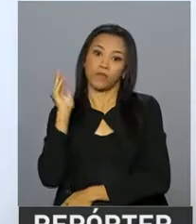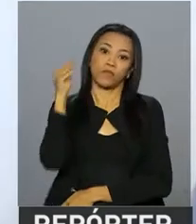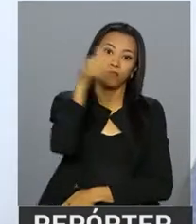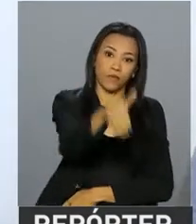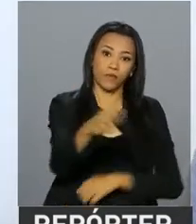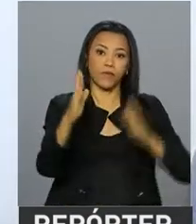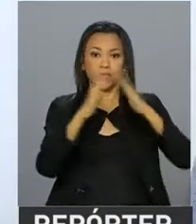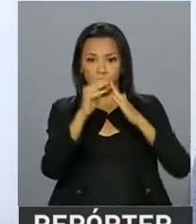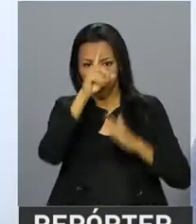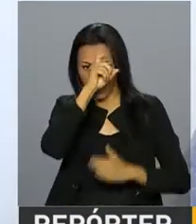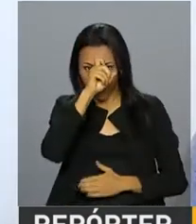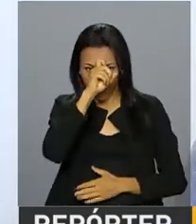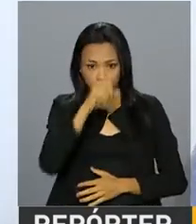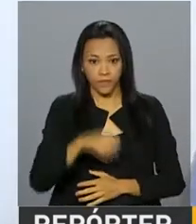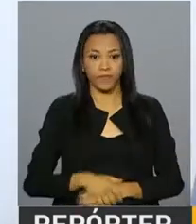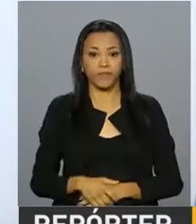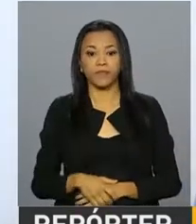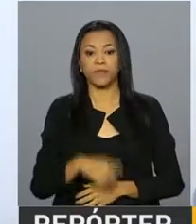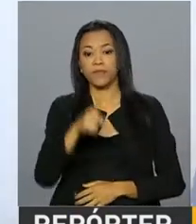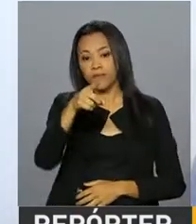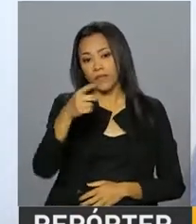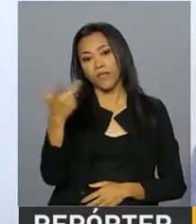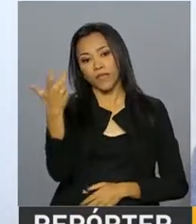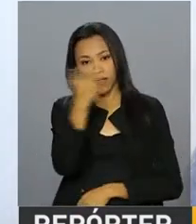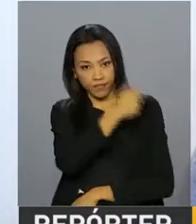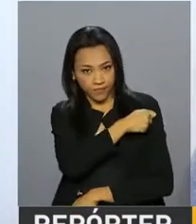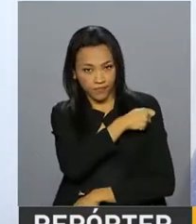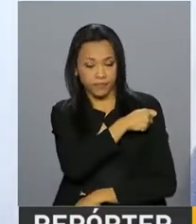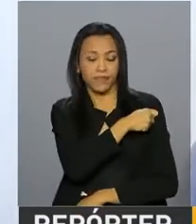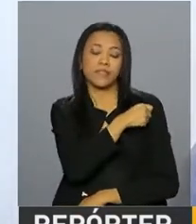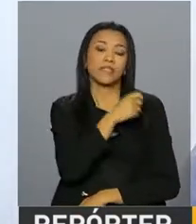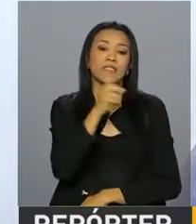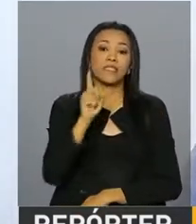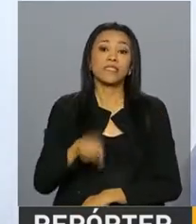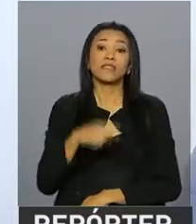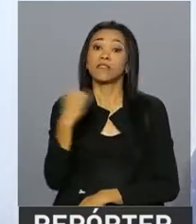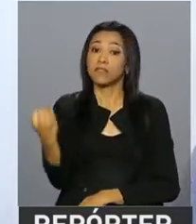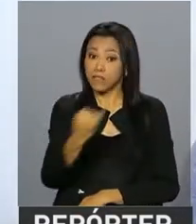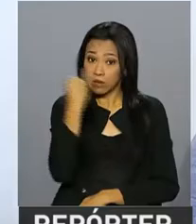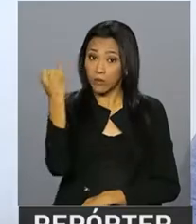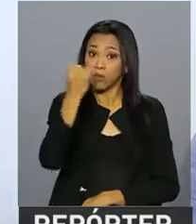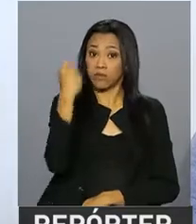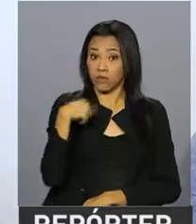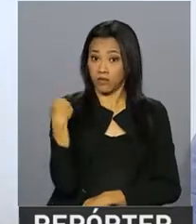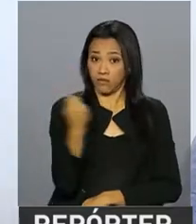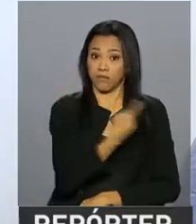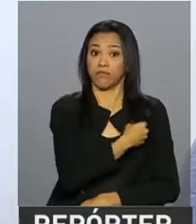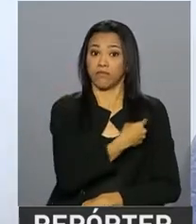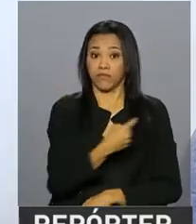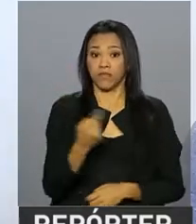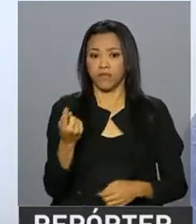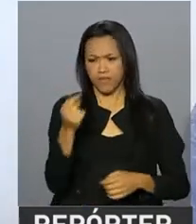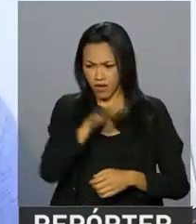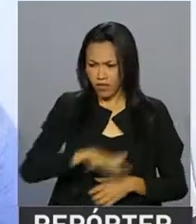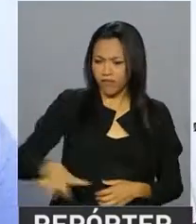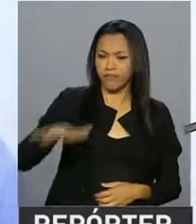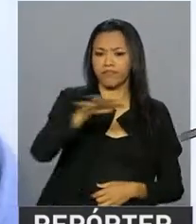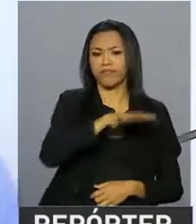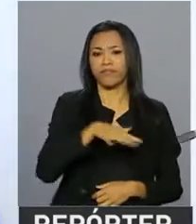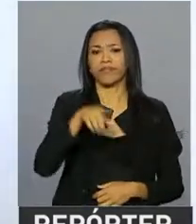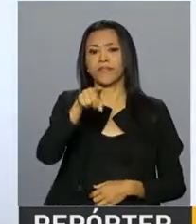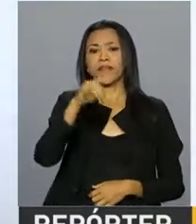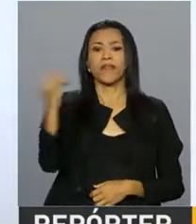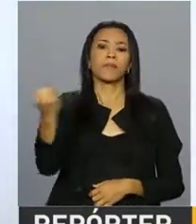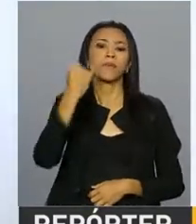saúde a gente vai pedir imunizada contra a gripe e isso é muito importante para nós né a população pra mim é